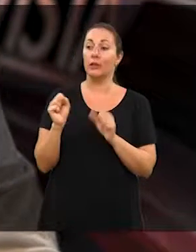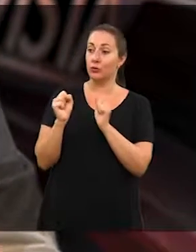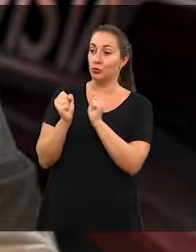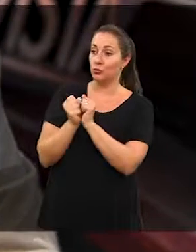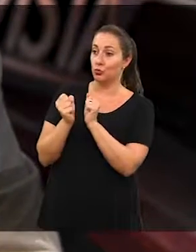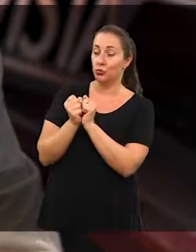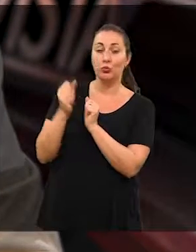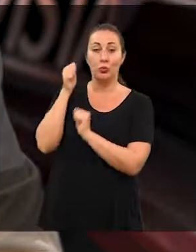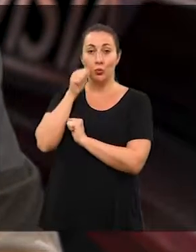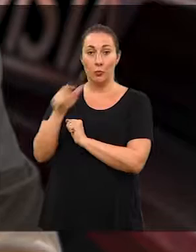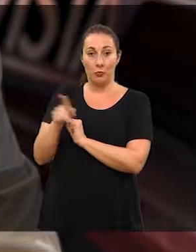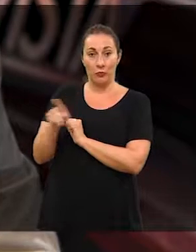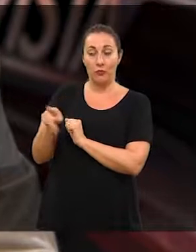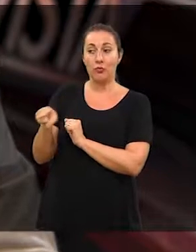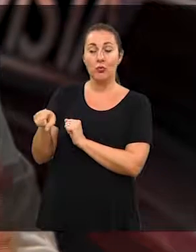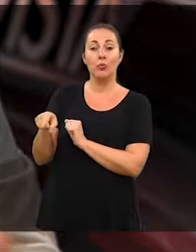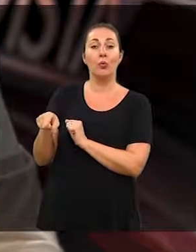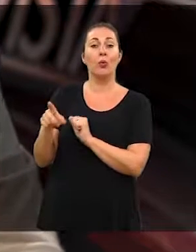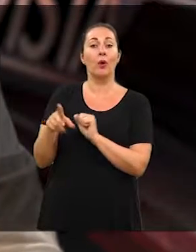tivemos com a Clarice,